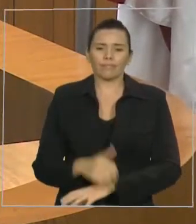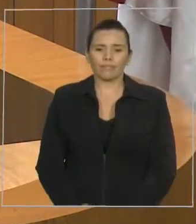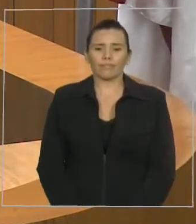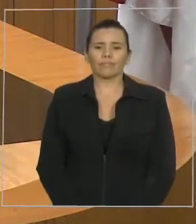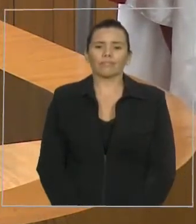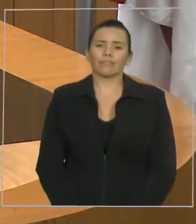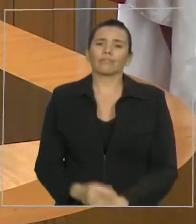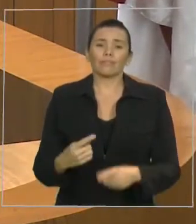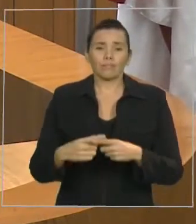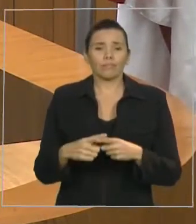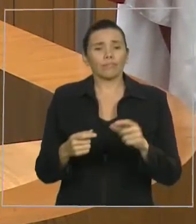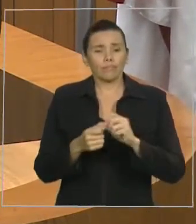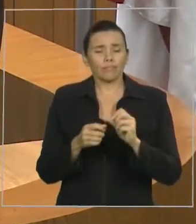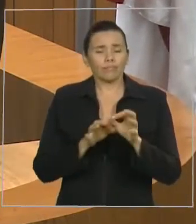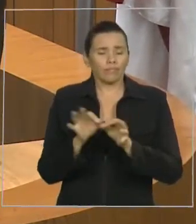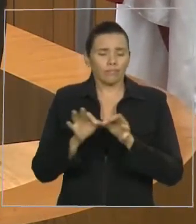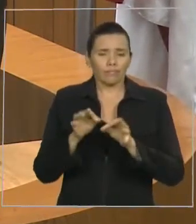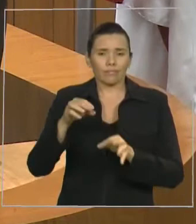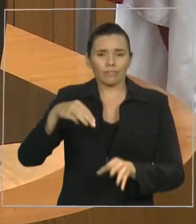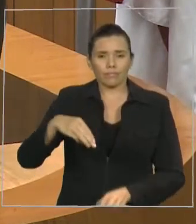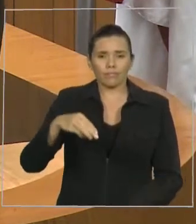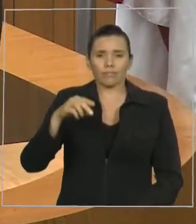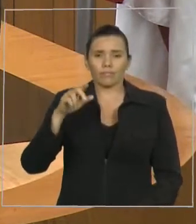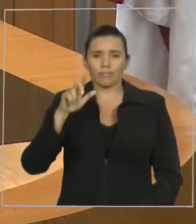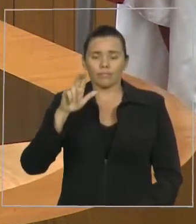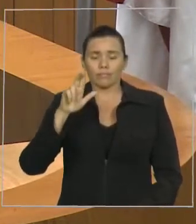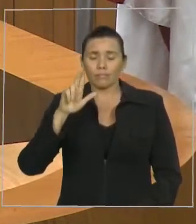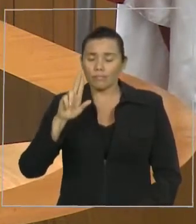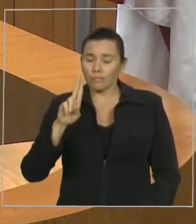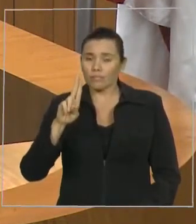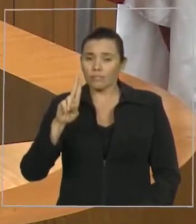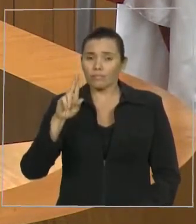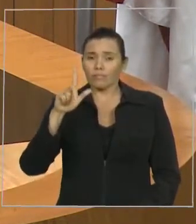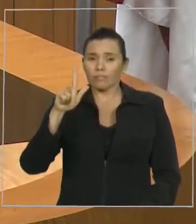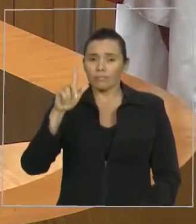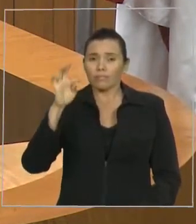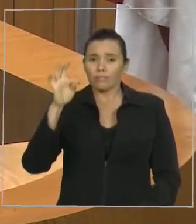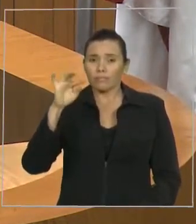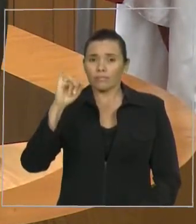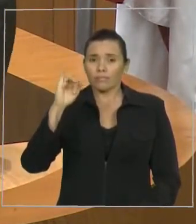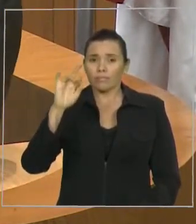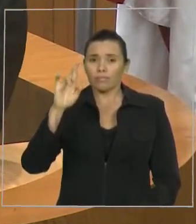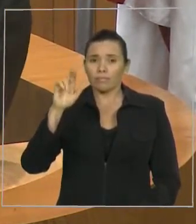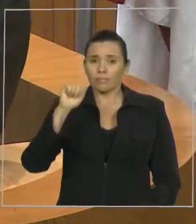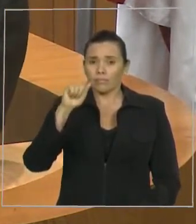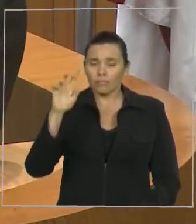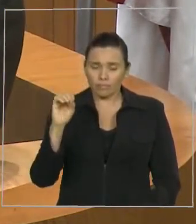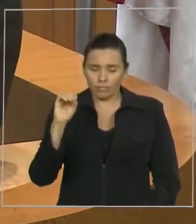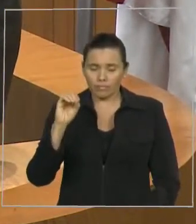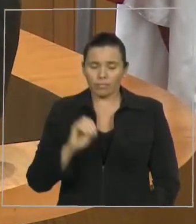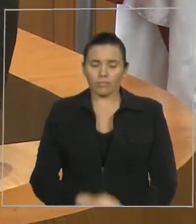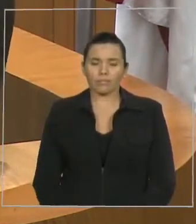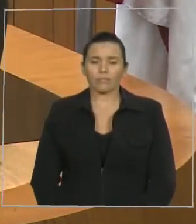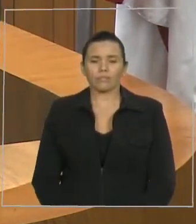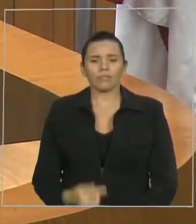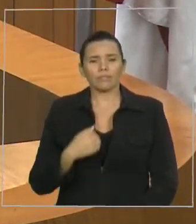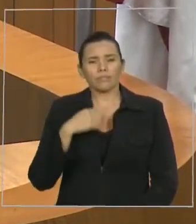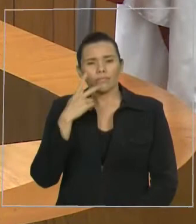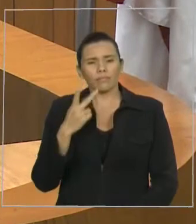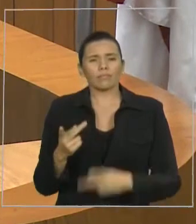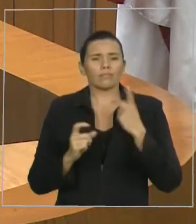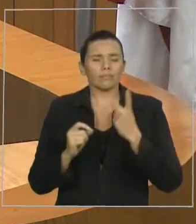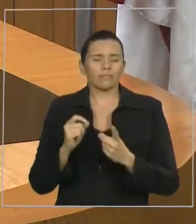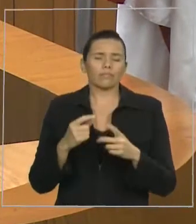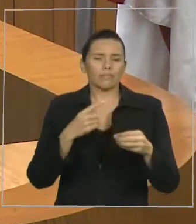ali também dá um suporte ao município, mas quando eu falo município, eu falo toda a nossa regional, que há uma